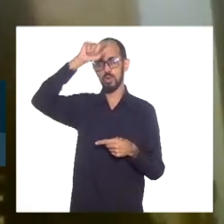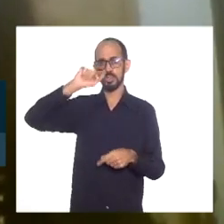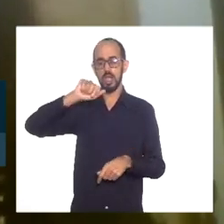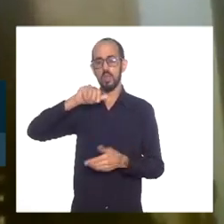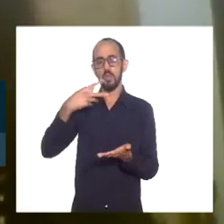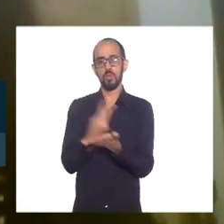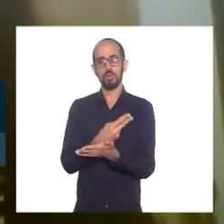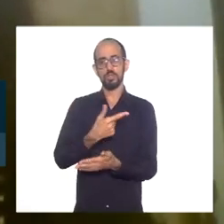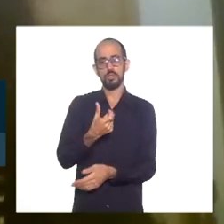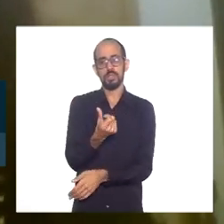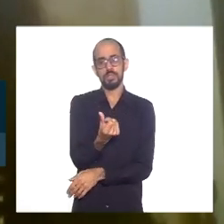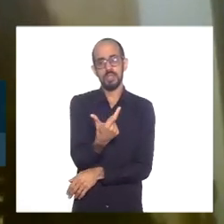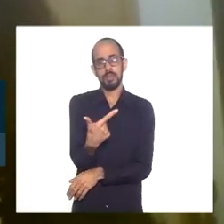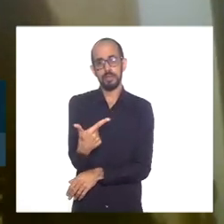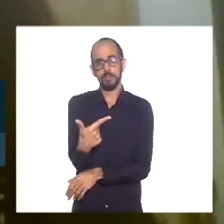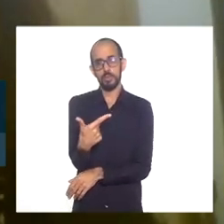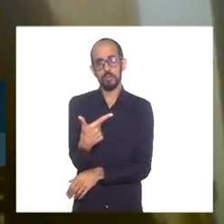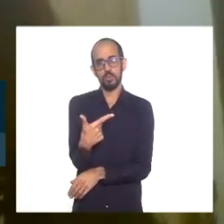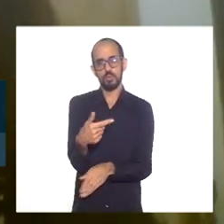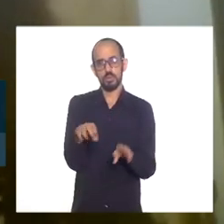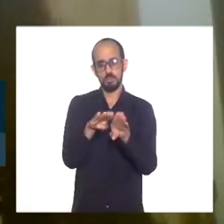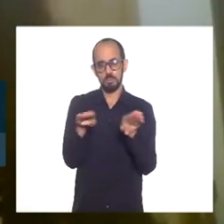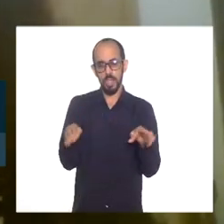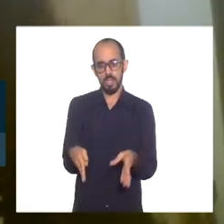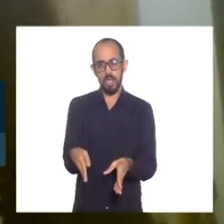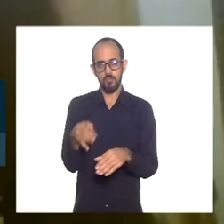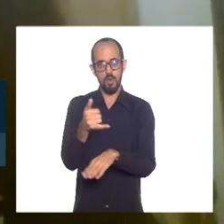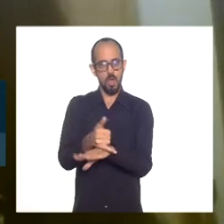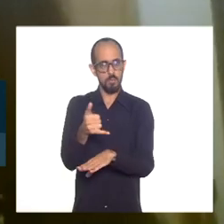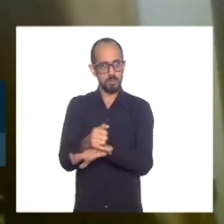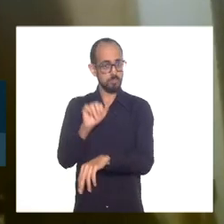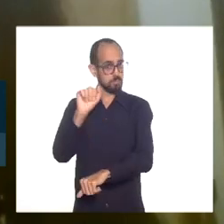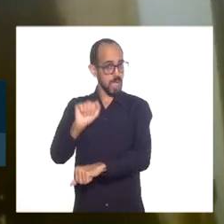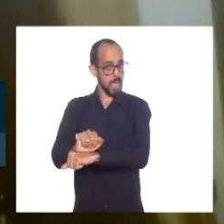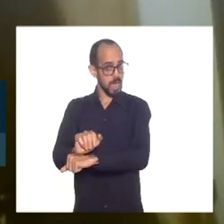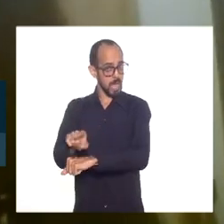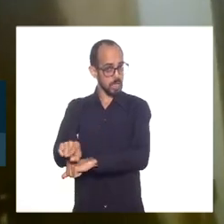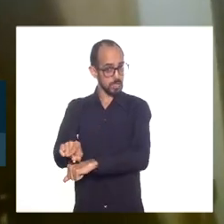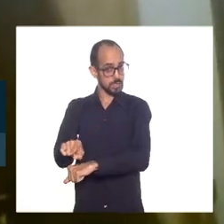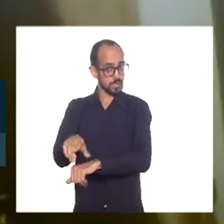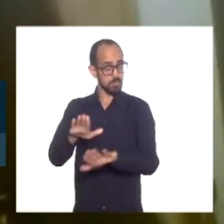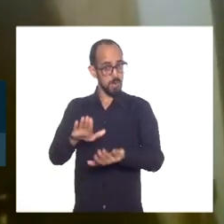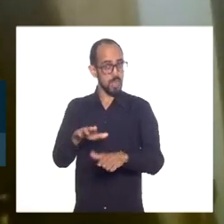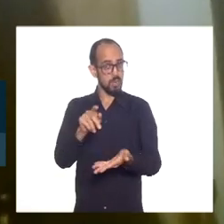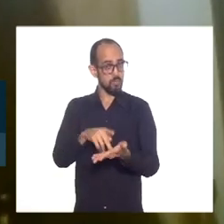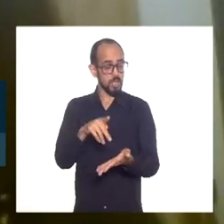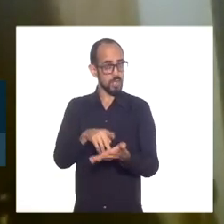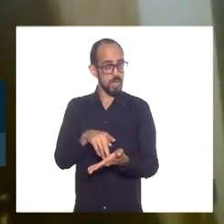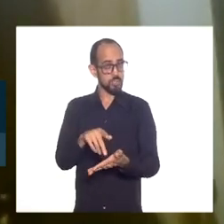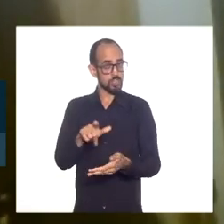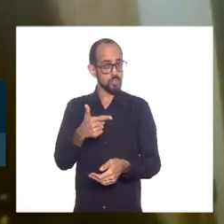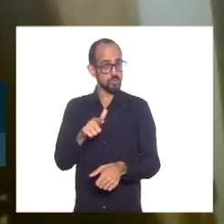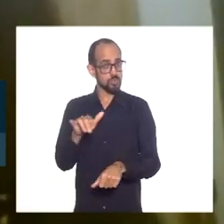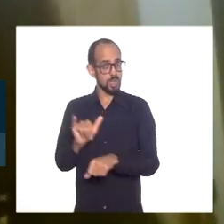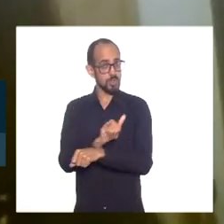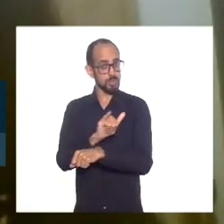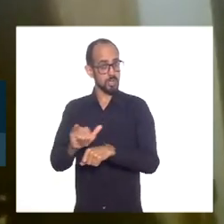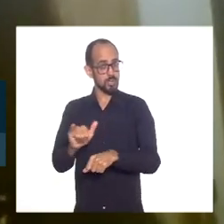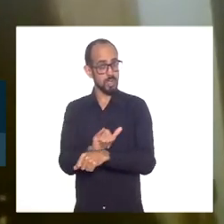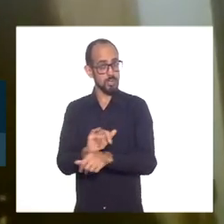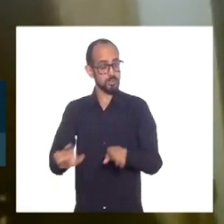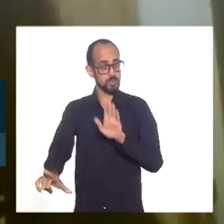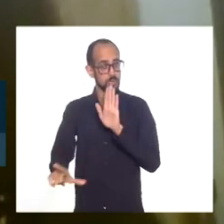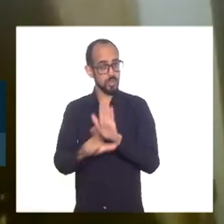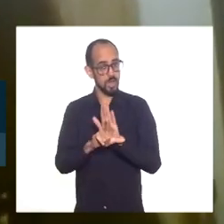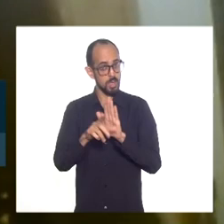plataformas hibernadas, né? Mas a verdade é que a gente não tem alguns mecanismos legais que outros